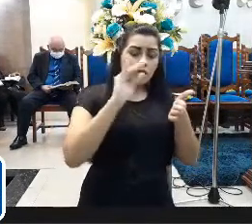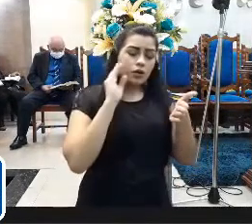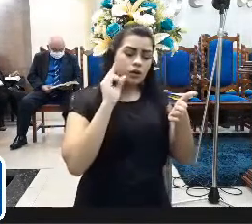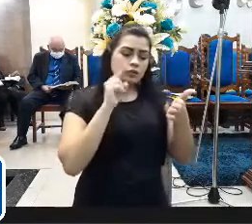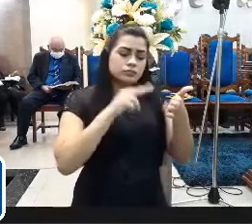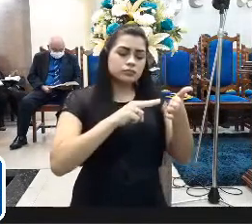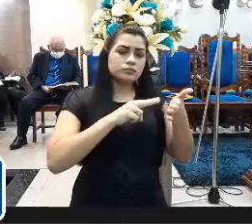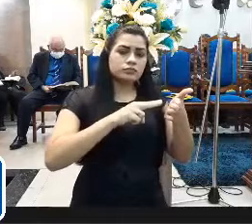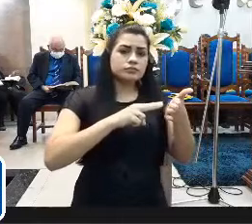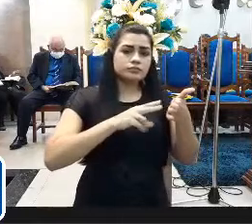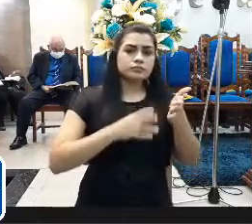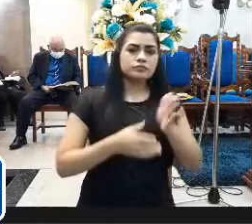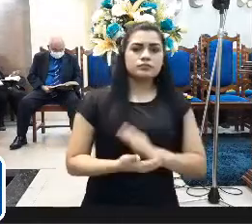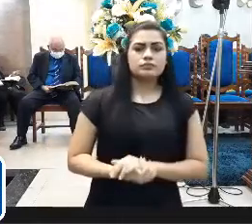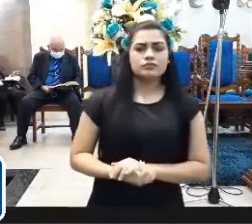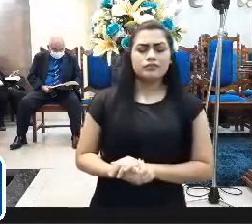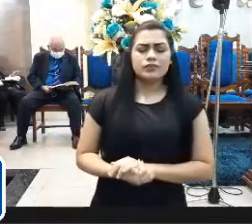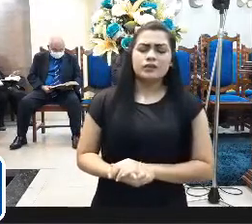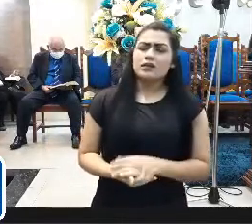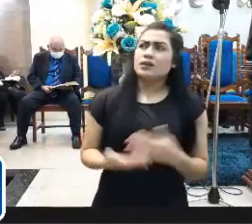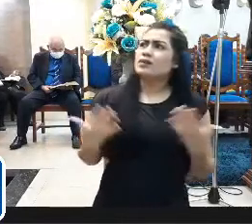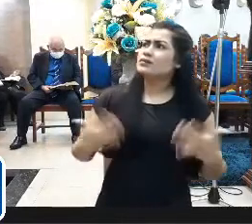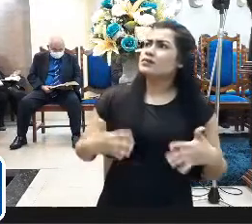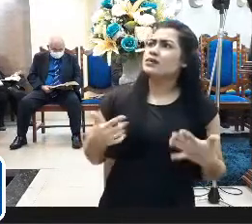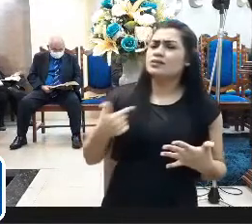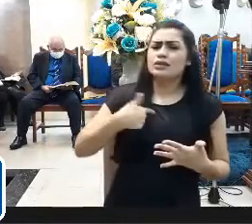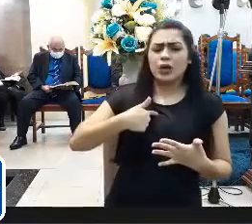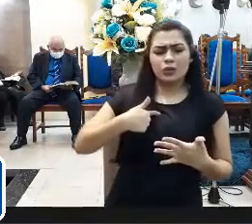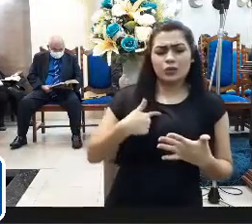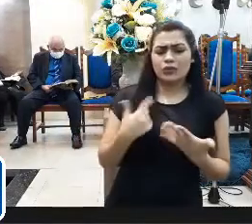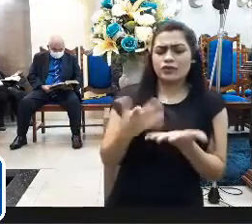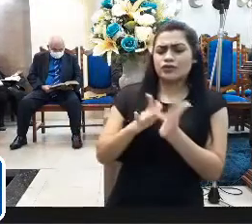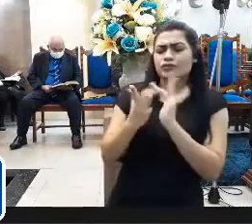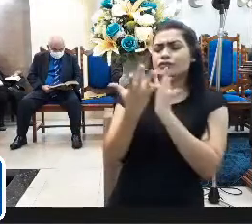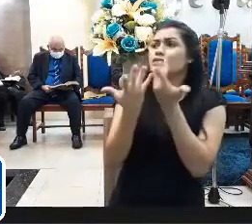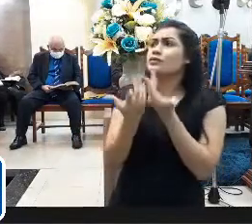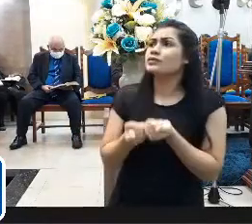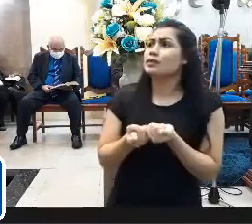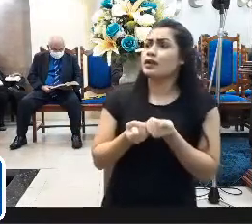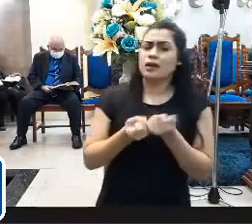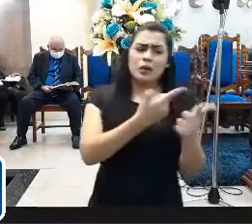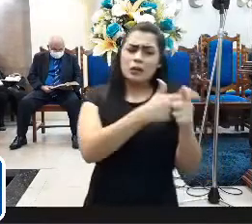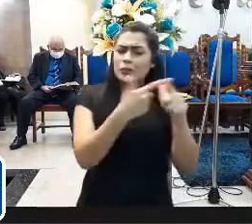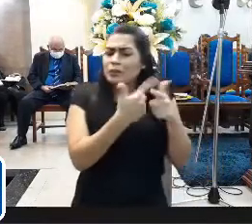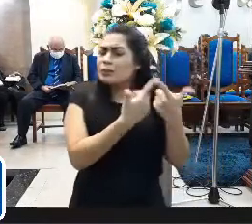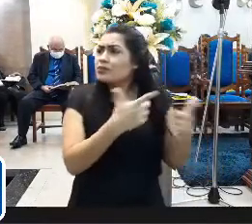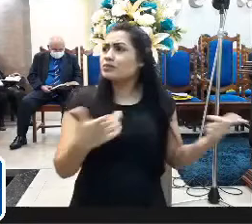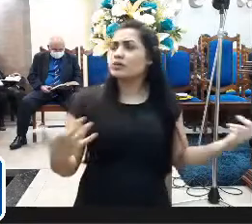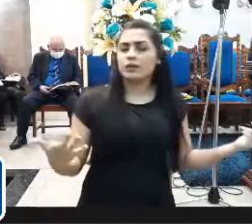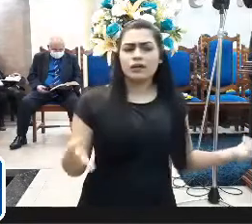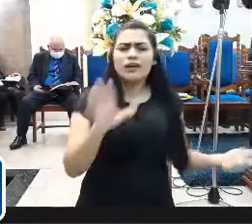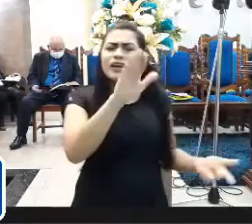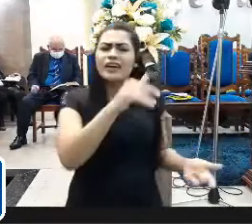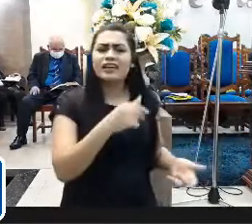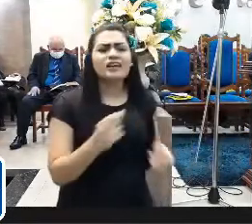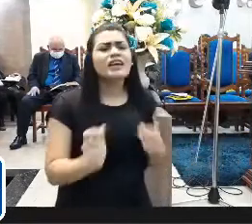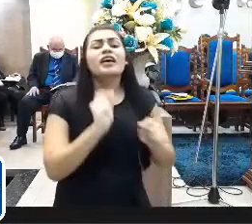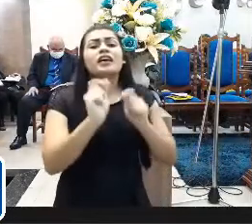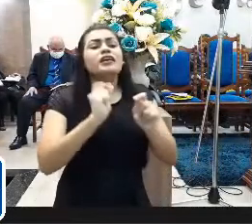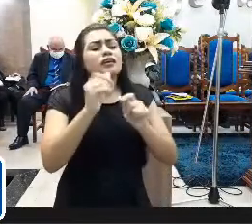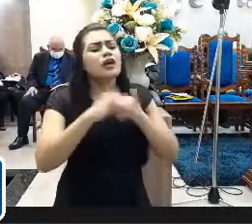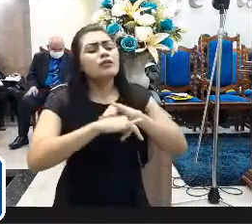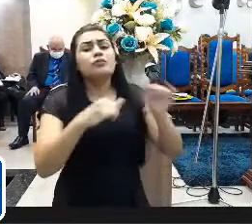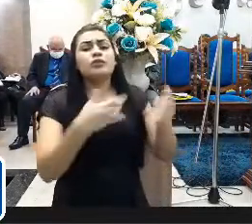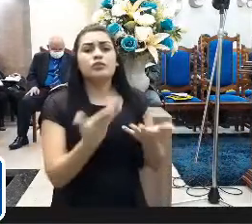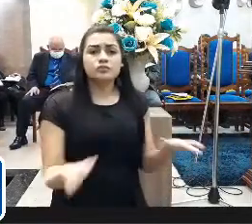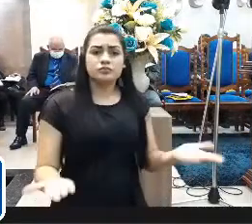com aperto. Meu Deus, eu fui crente para não passar na prova. Quem foi que lhe disse isso? Eu fui crente que eu